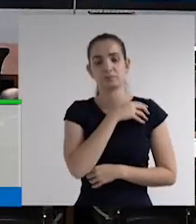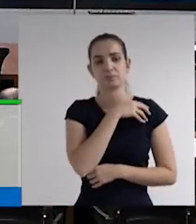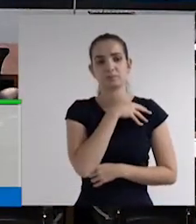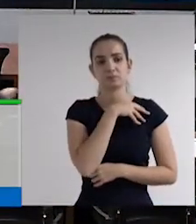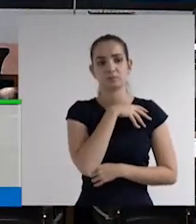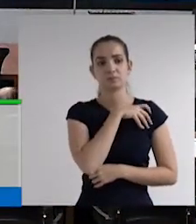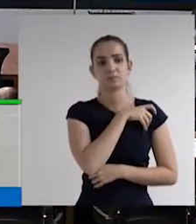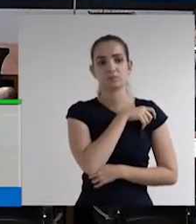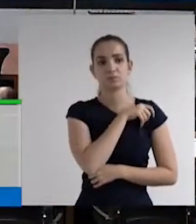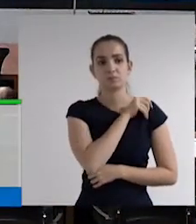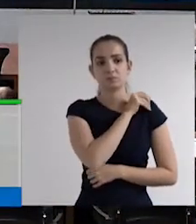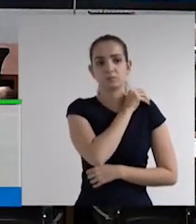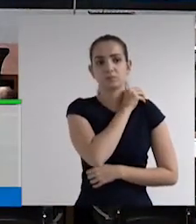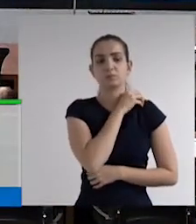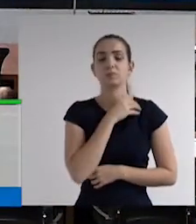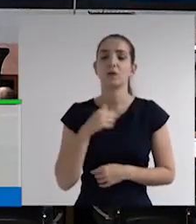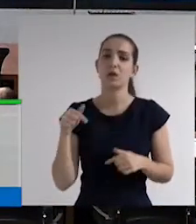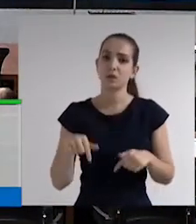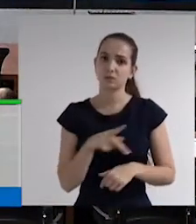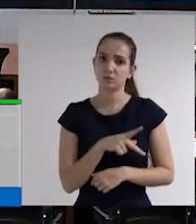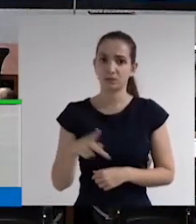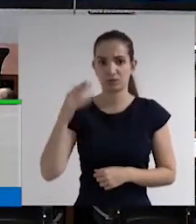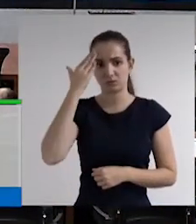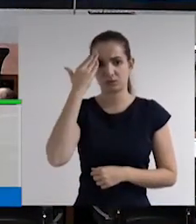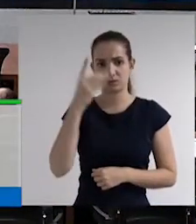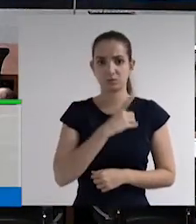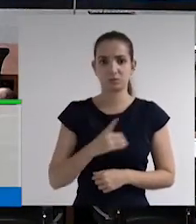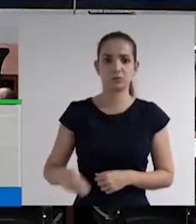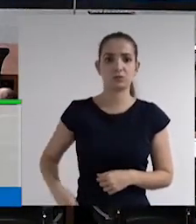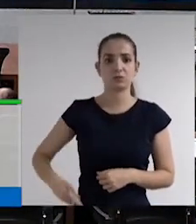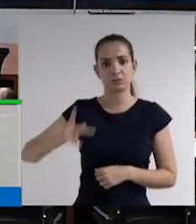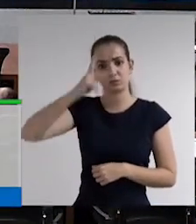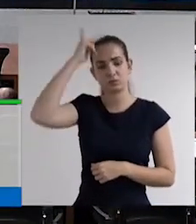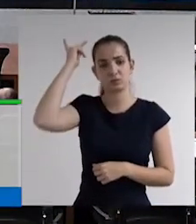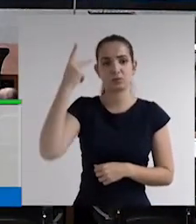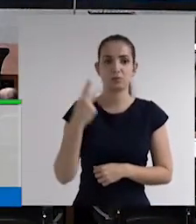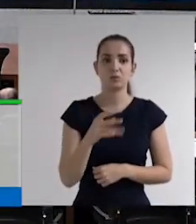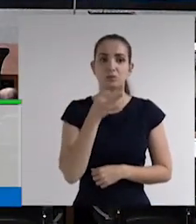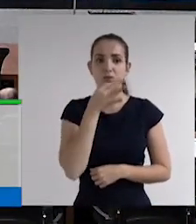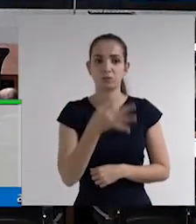Esta presidência agradece ao senhor deputado Paulo Correia pela exposição, explanação.